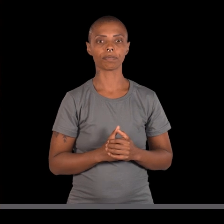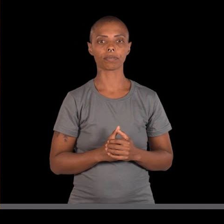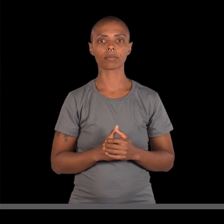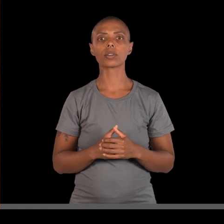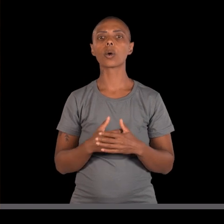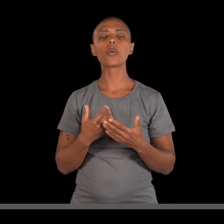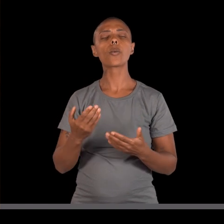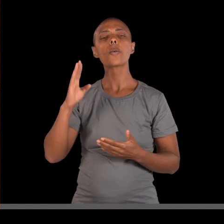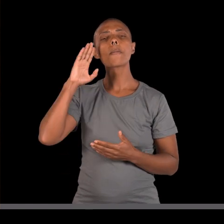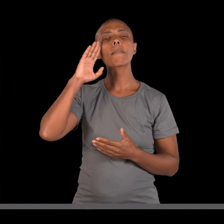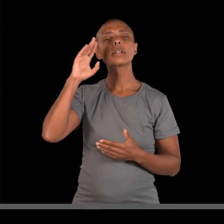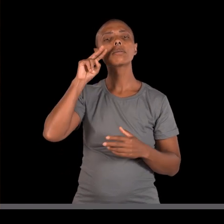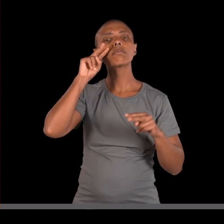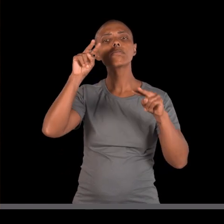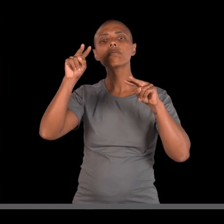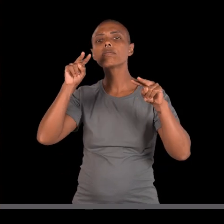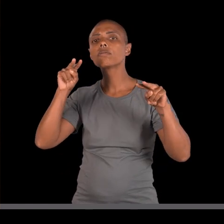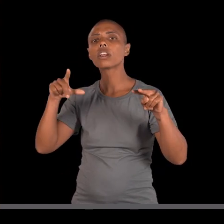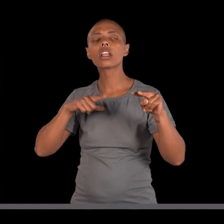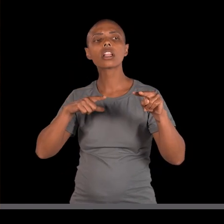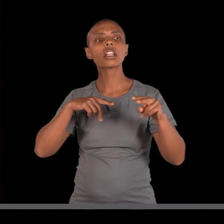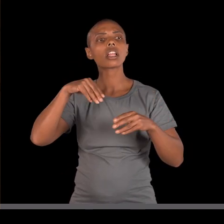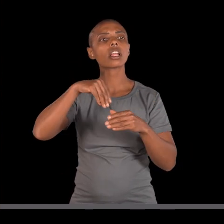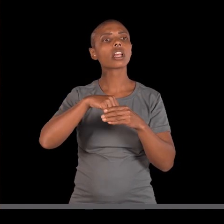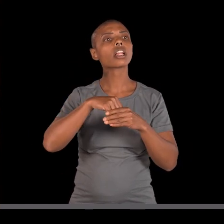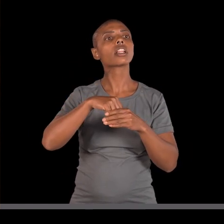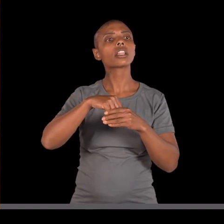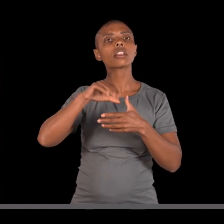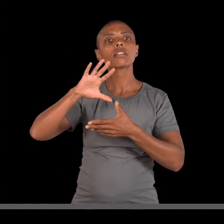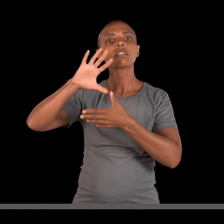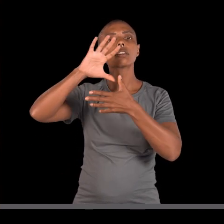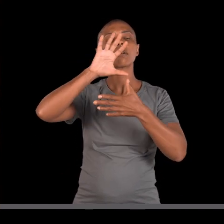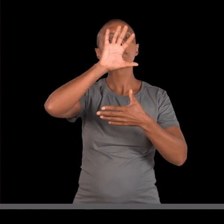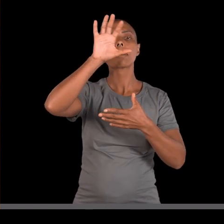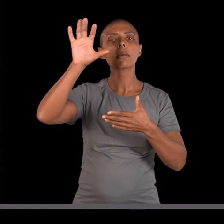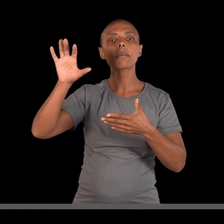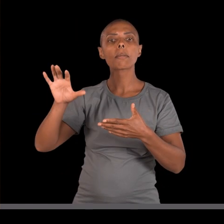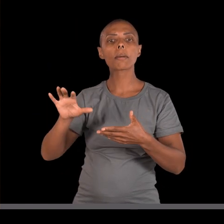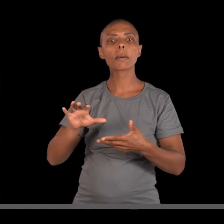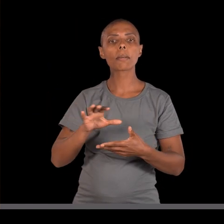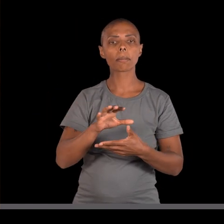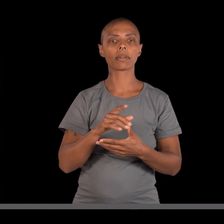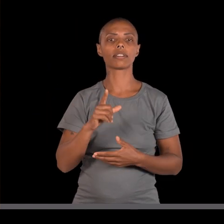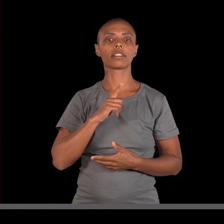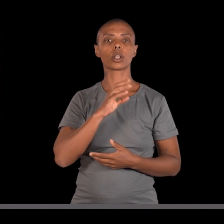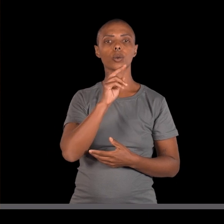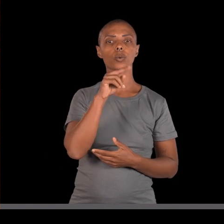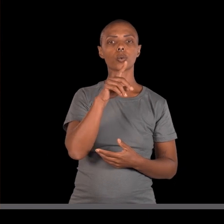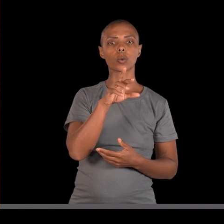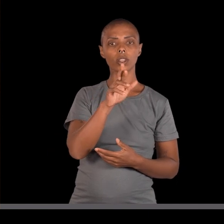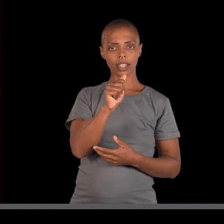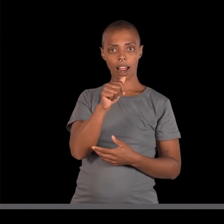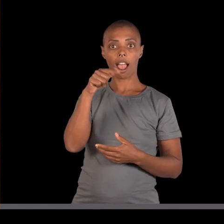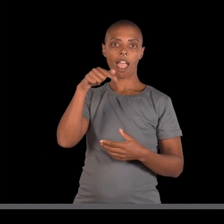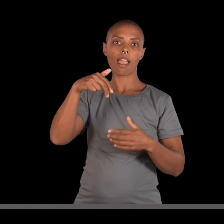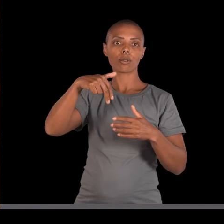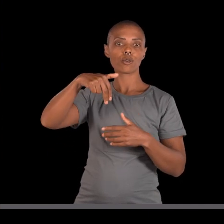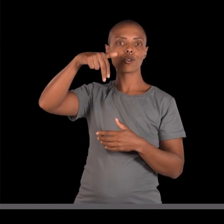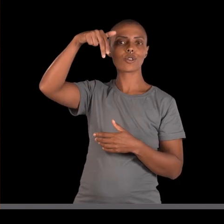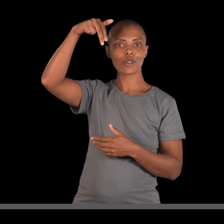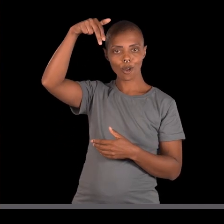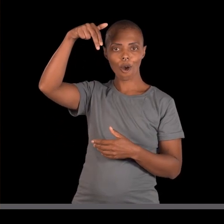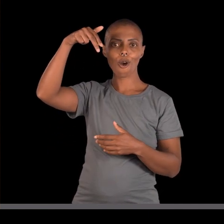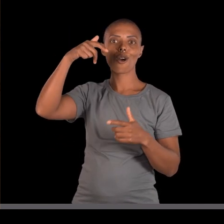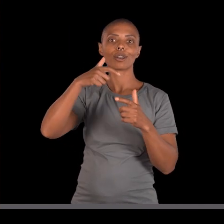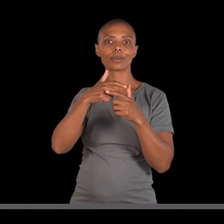Então, quais são as principais paisagens, vegetações do continente americano? Você vai ter a tundra, que vai estar no extremo norte, no